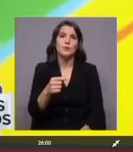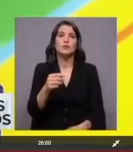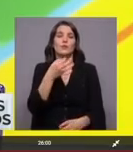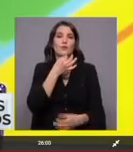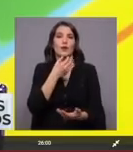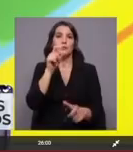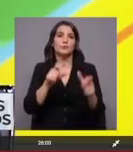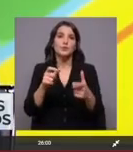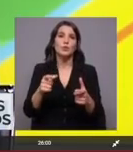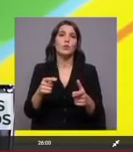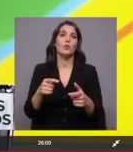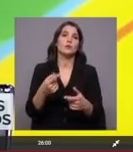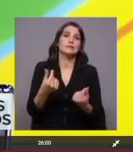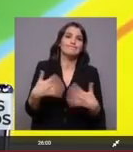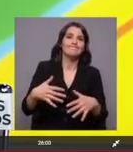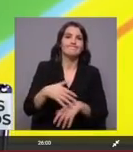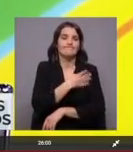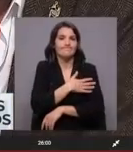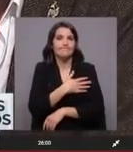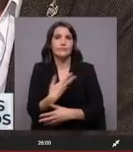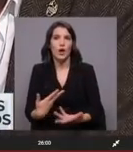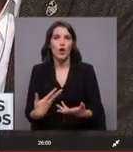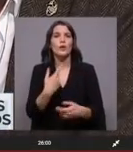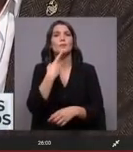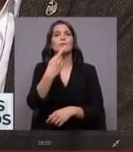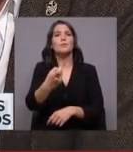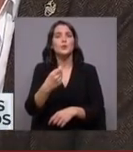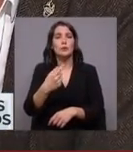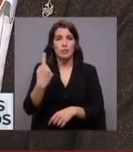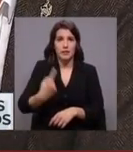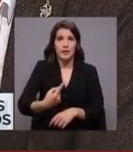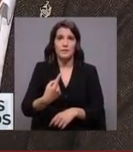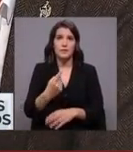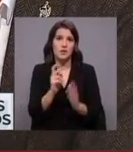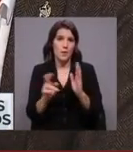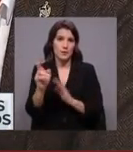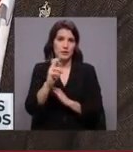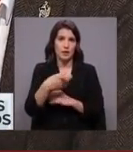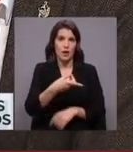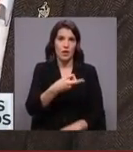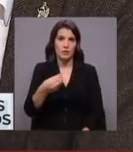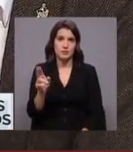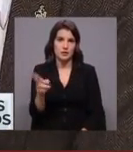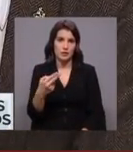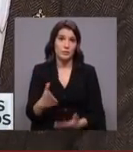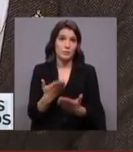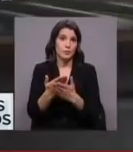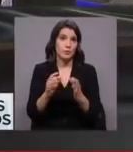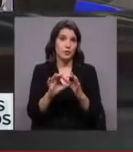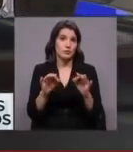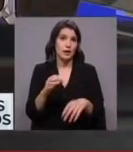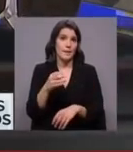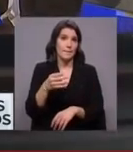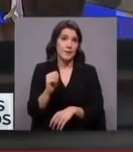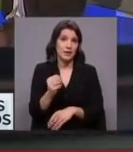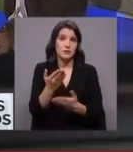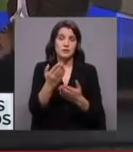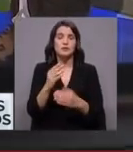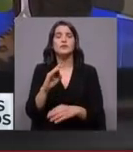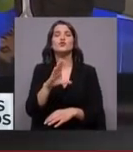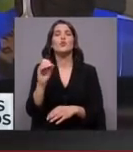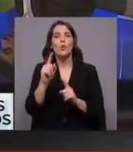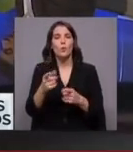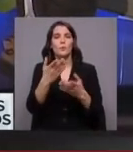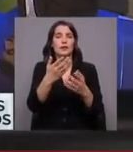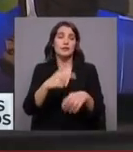nada é tem mais dificuldades nesta altura perguntas ficava não ia subir para os 900 euros como propõe o PS João sabe-se uma vez